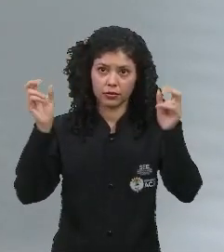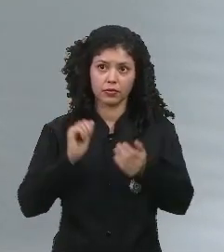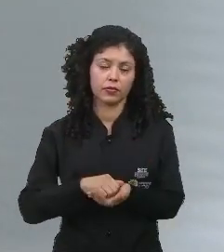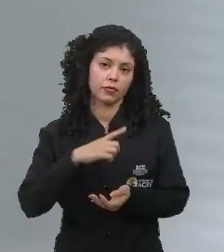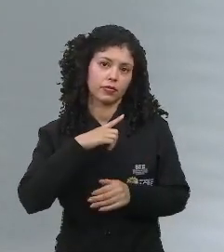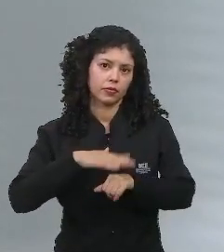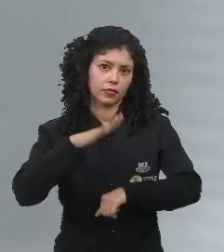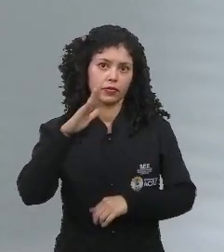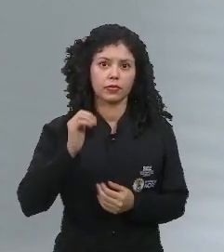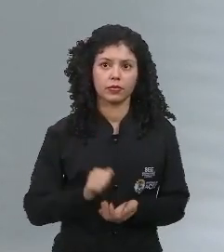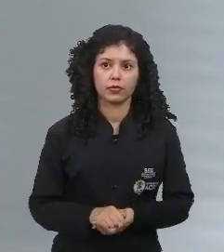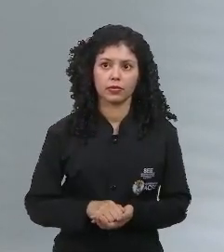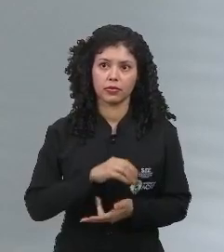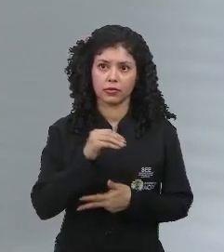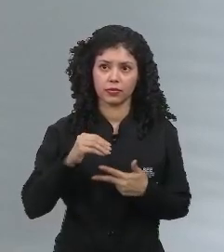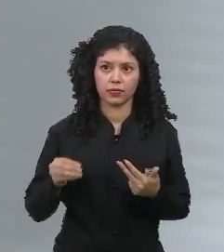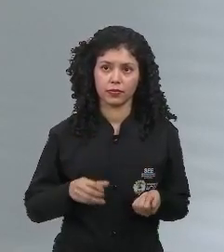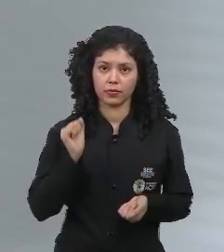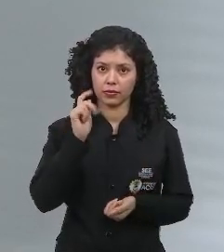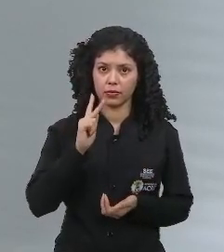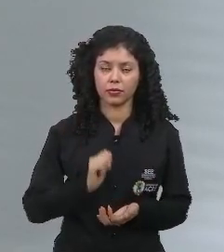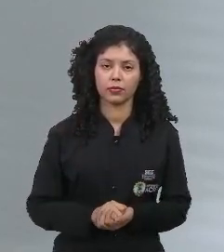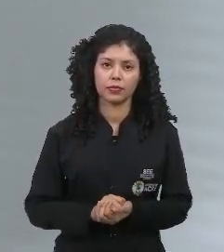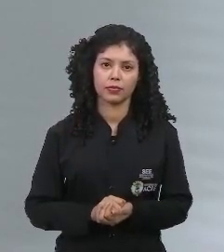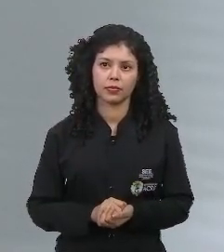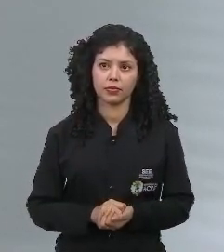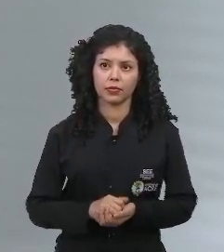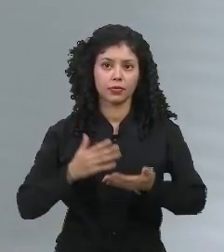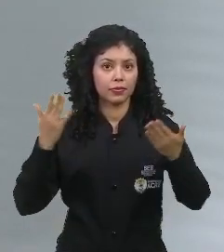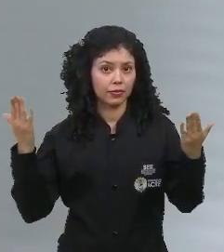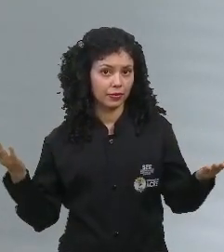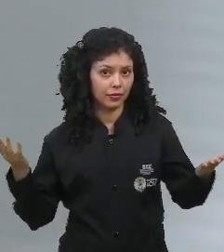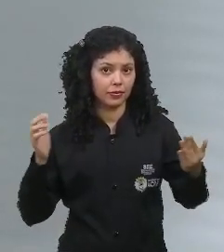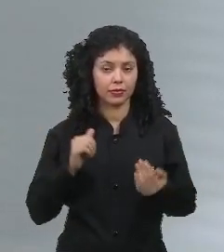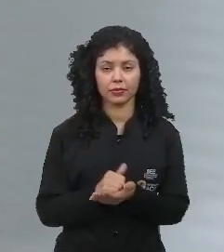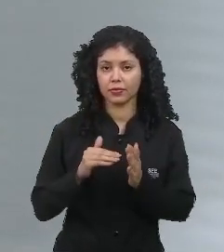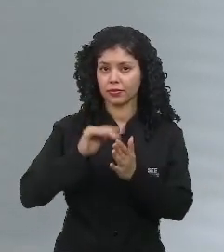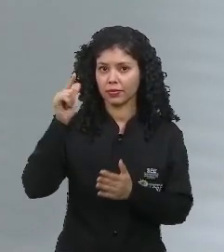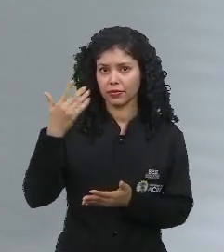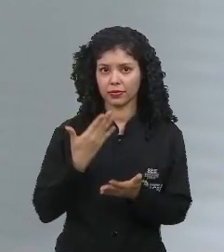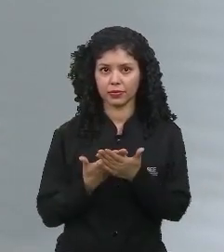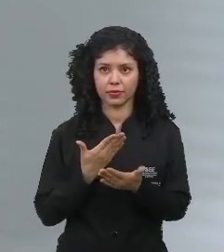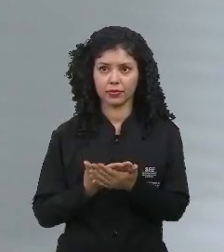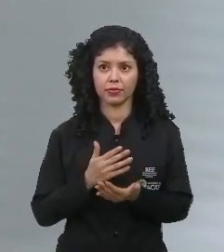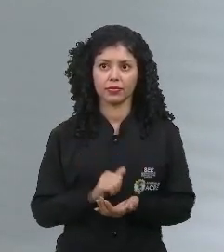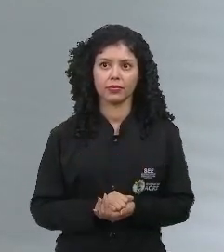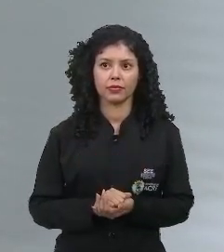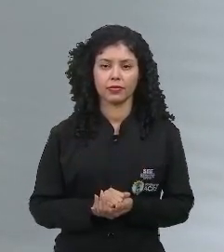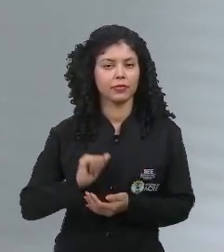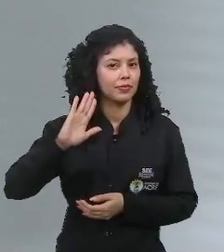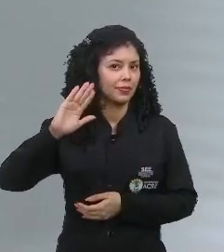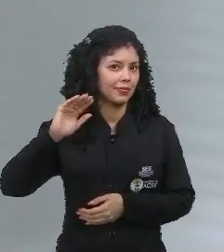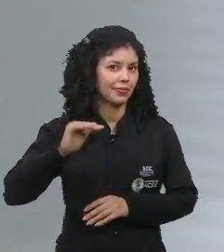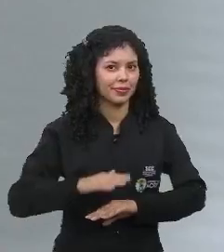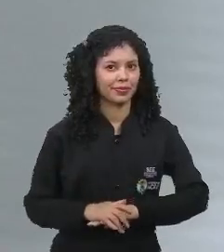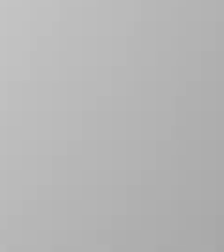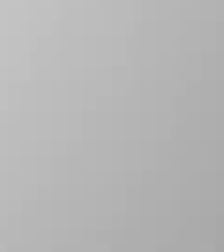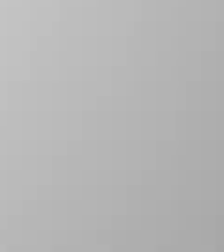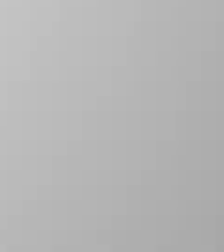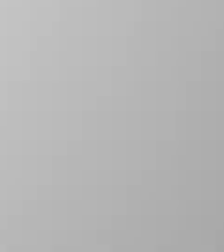muitas questões no Enem. Ok? Pessoal, até a próxima. Tchau.